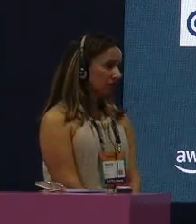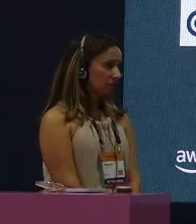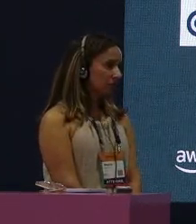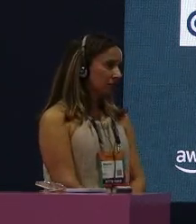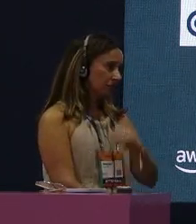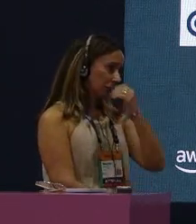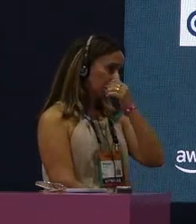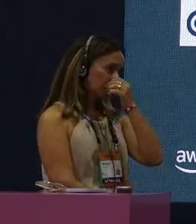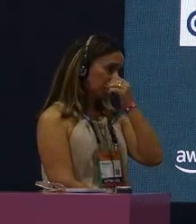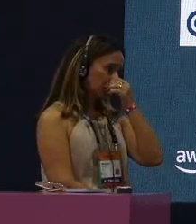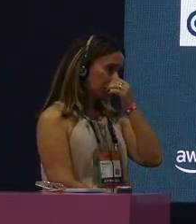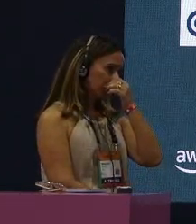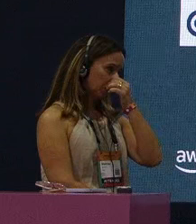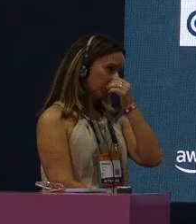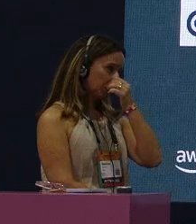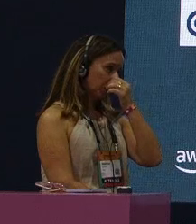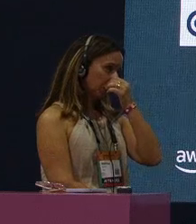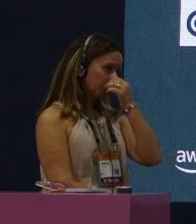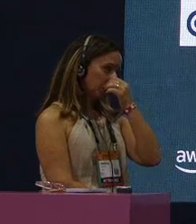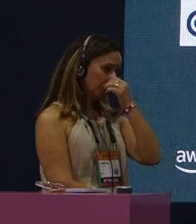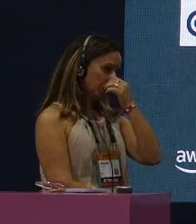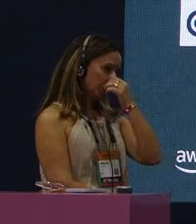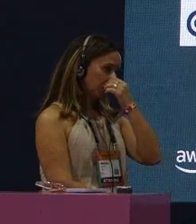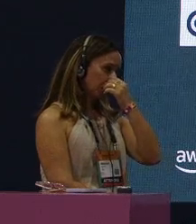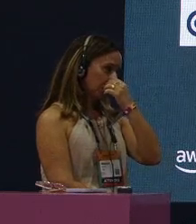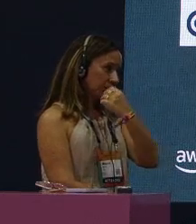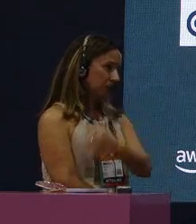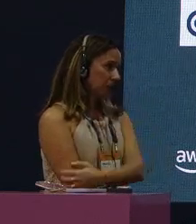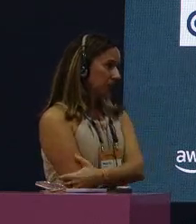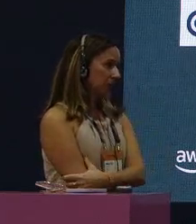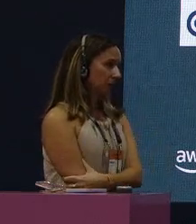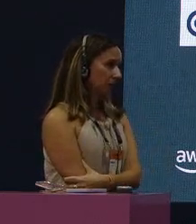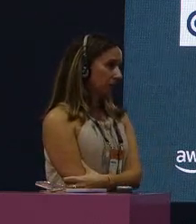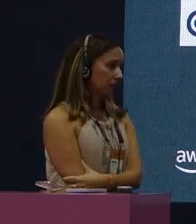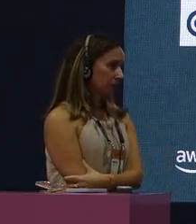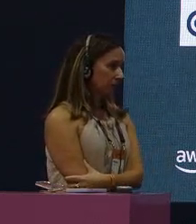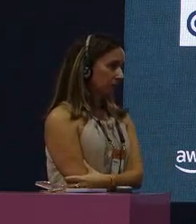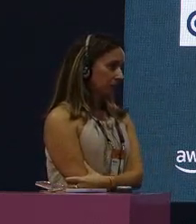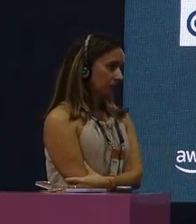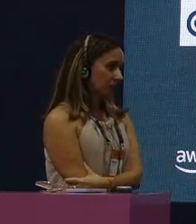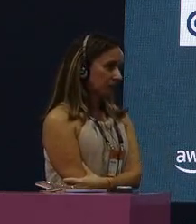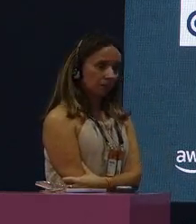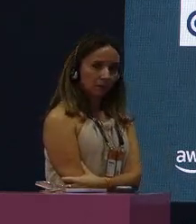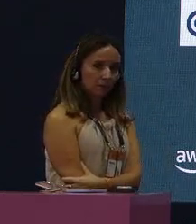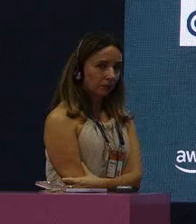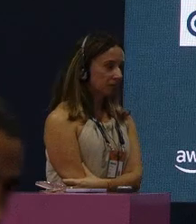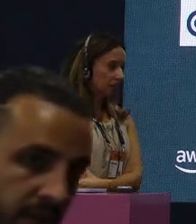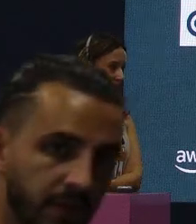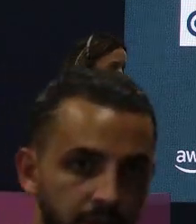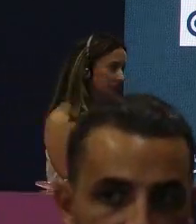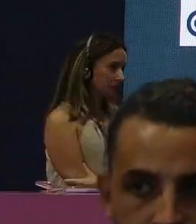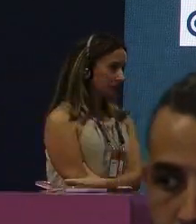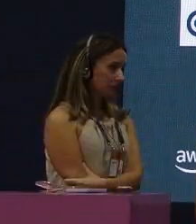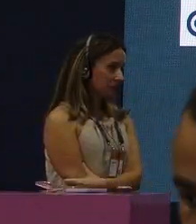no GitHub, que você pode colocar a tua descrição, o link da tua solução, seja ela paga ou não. E desde que